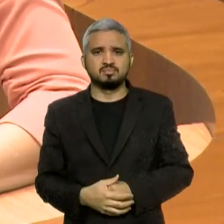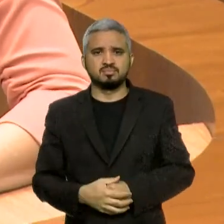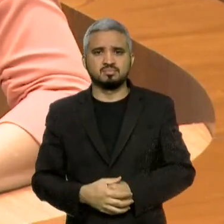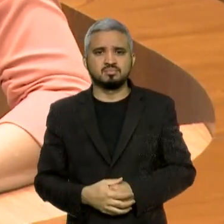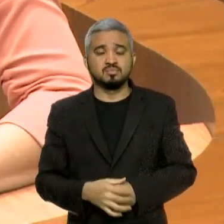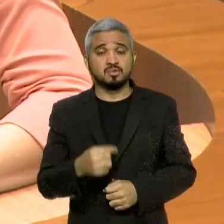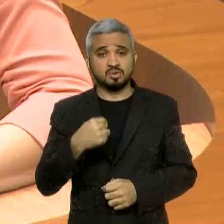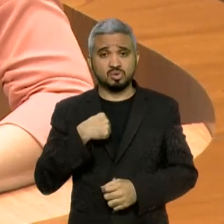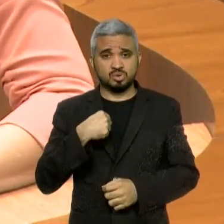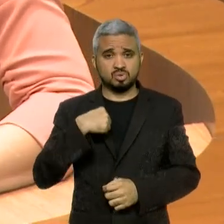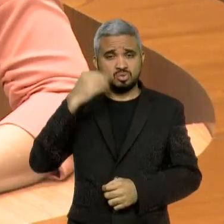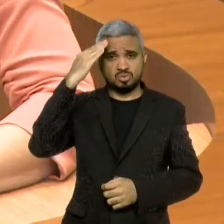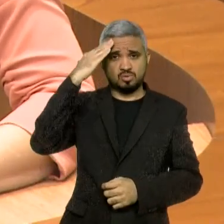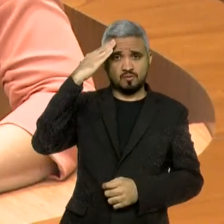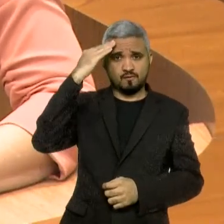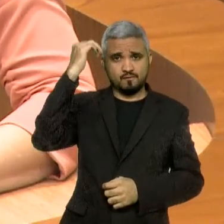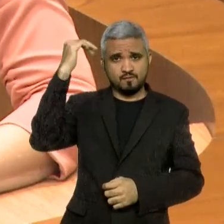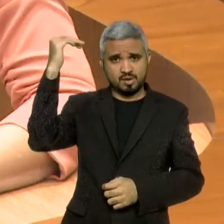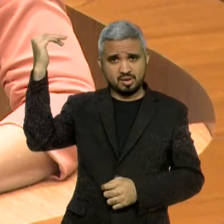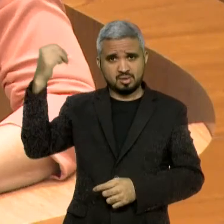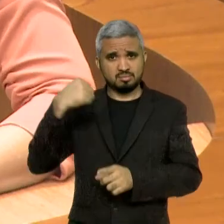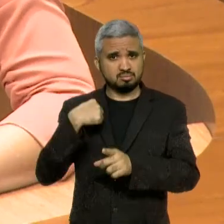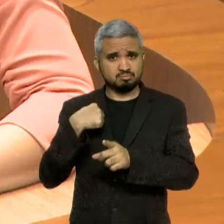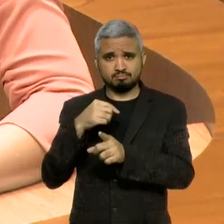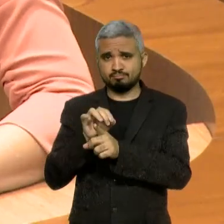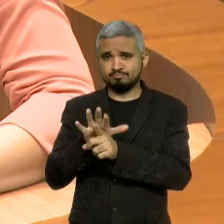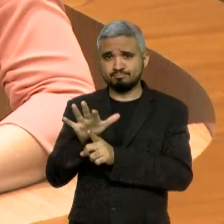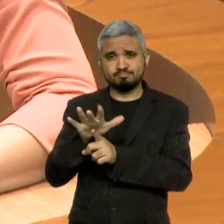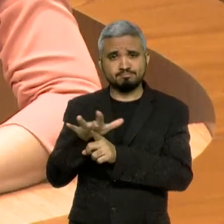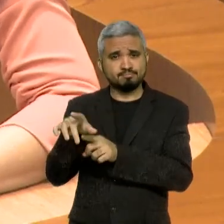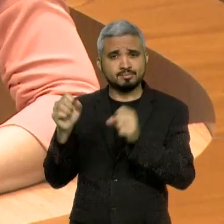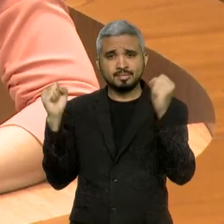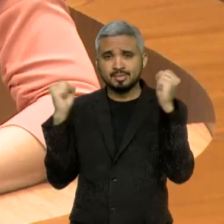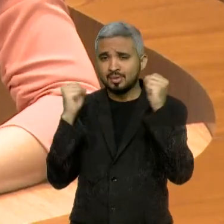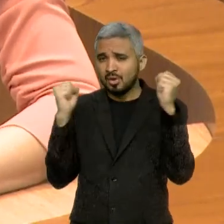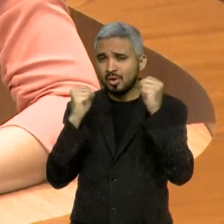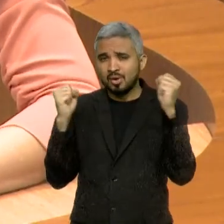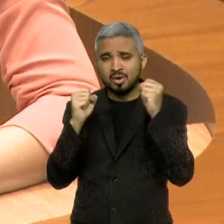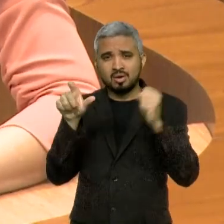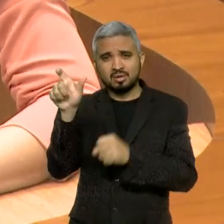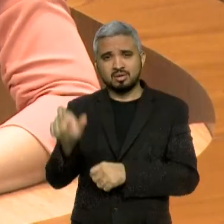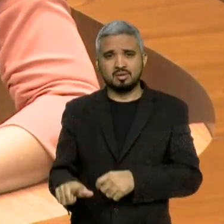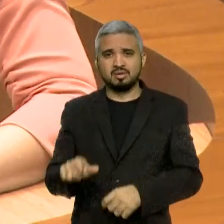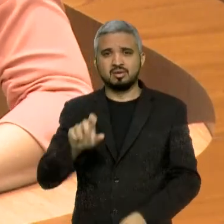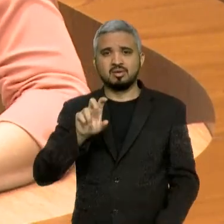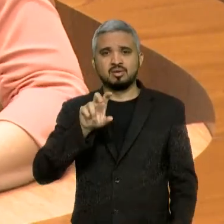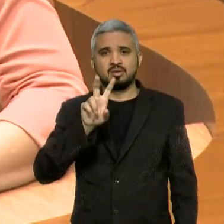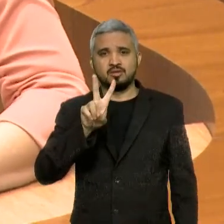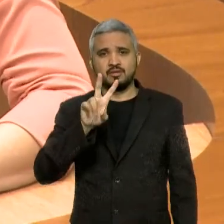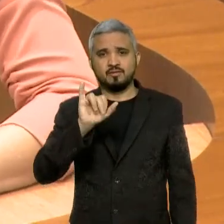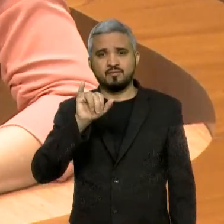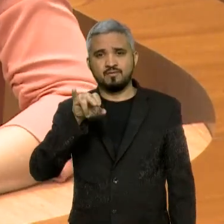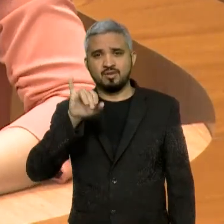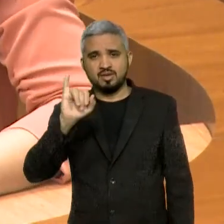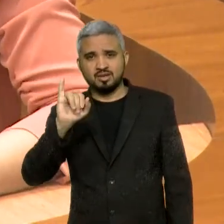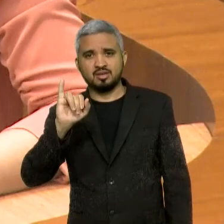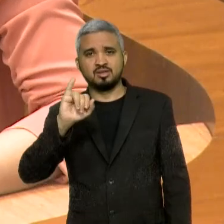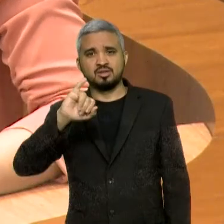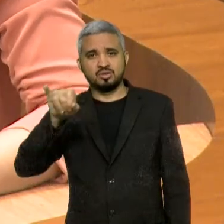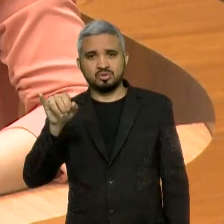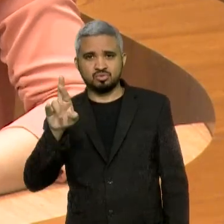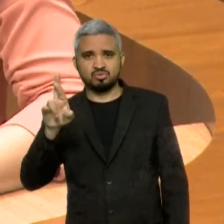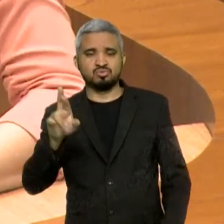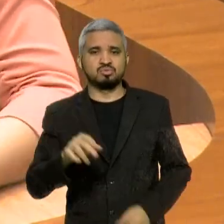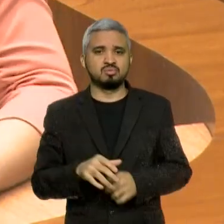uma fã Incondicional do Vine Júnior como meus filhos não só pelo seu futebol mas também pela sua